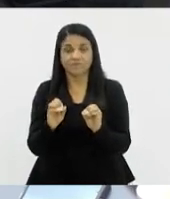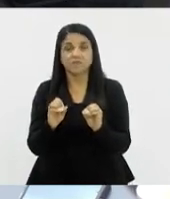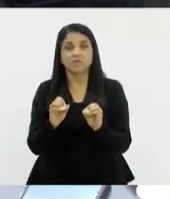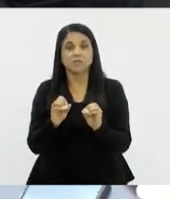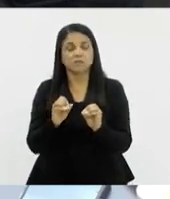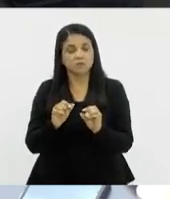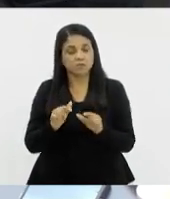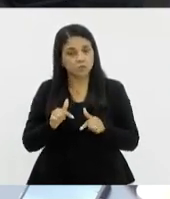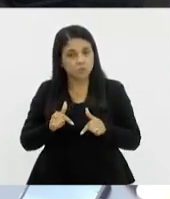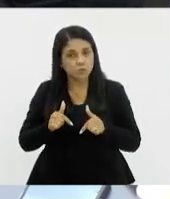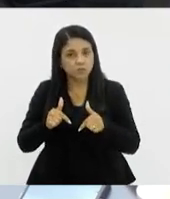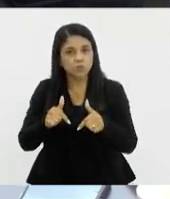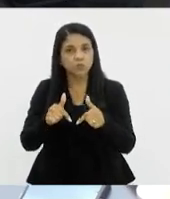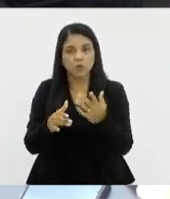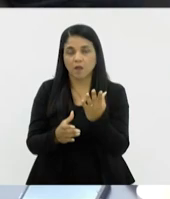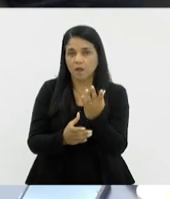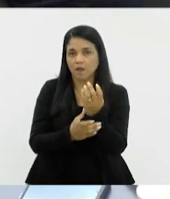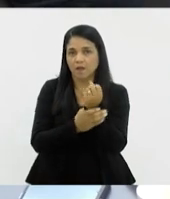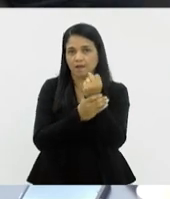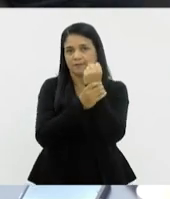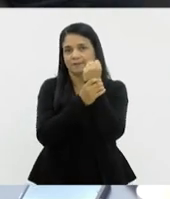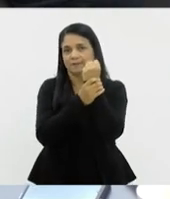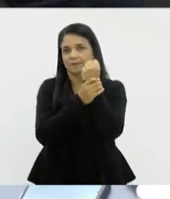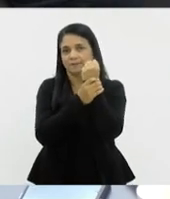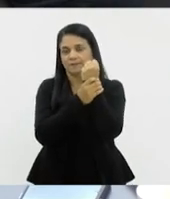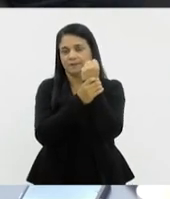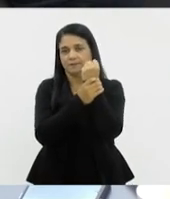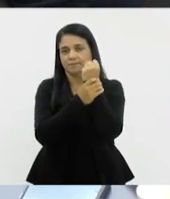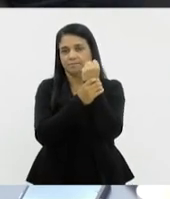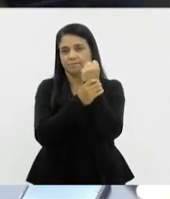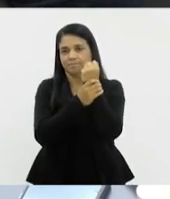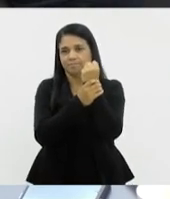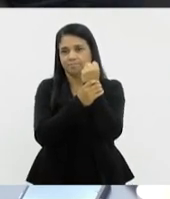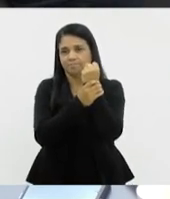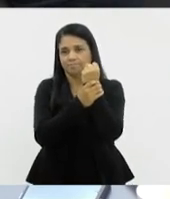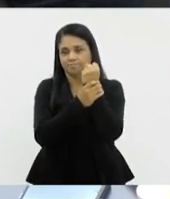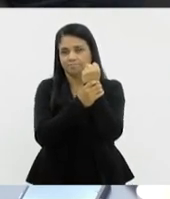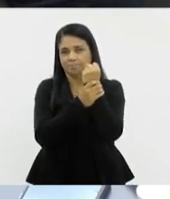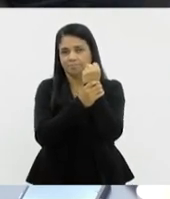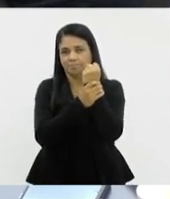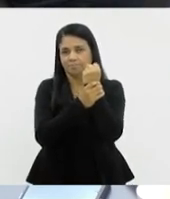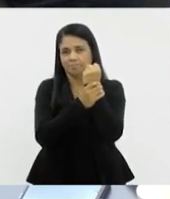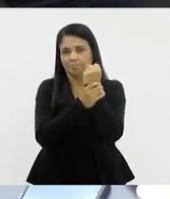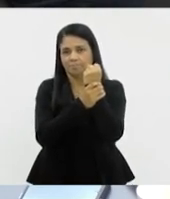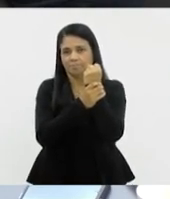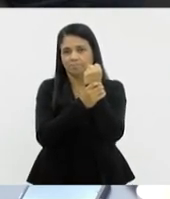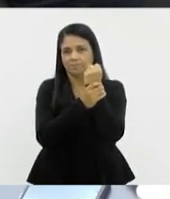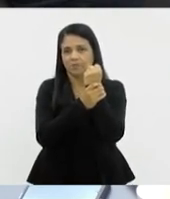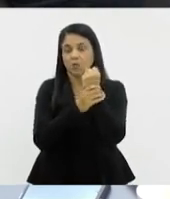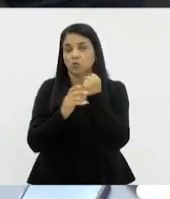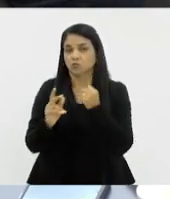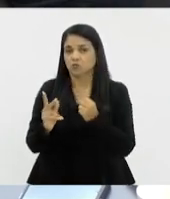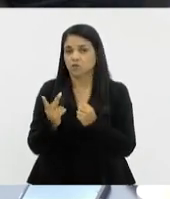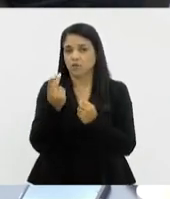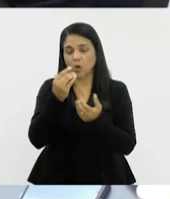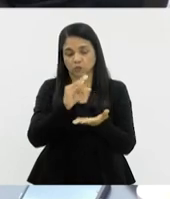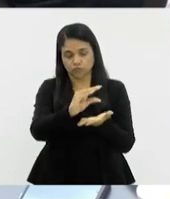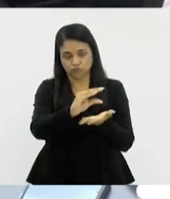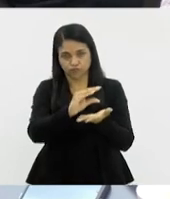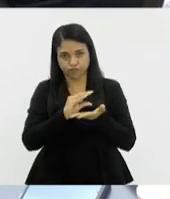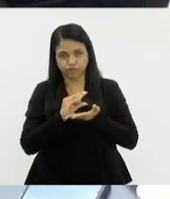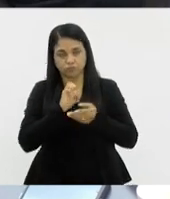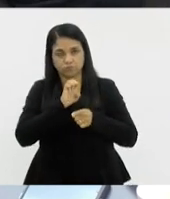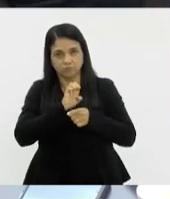funcionasse como garantia os valores que o Estado teria que receber